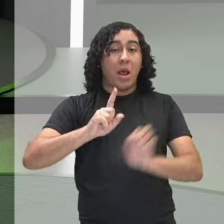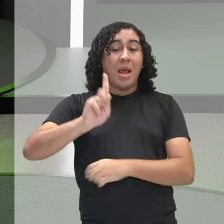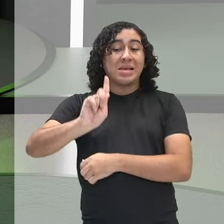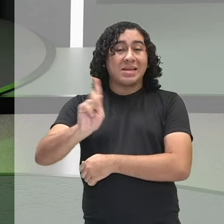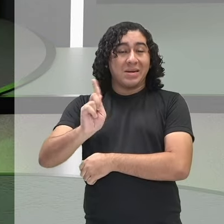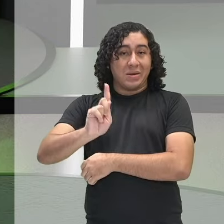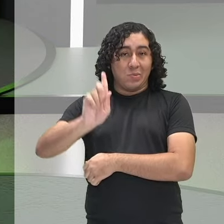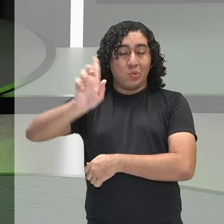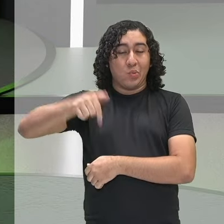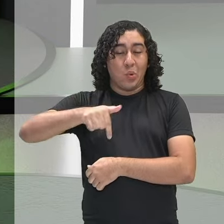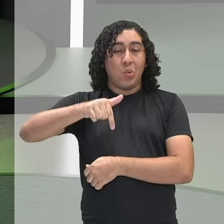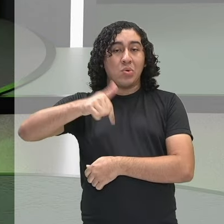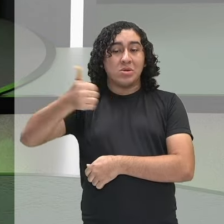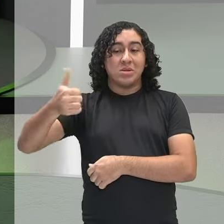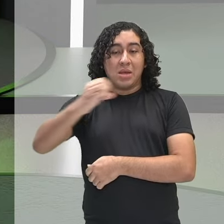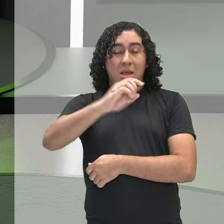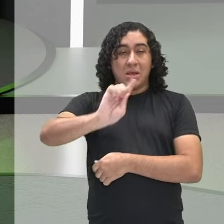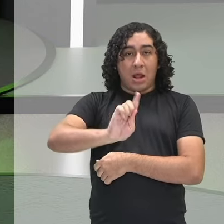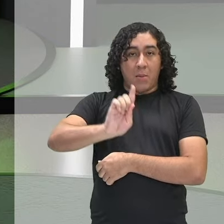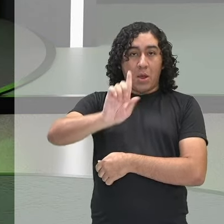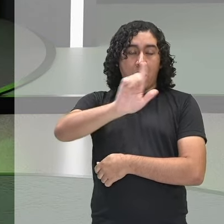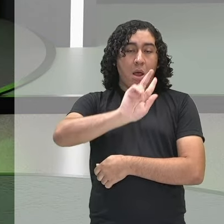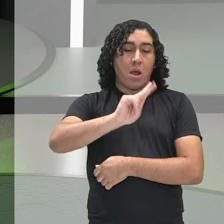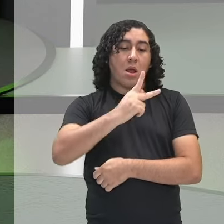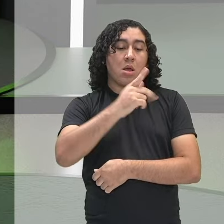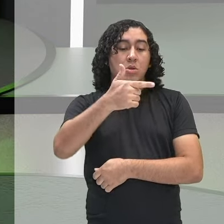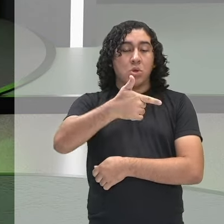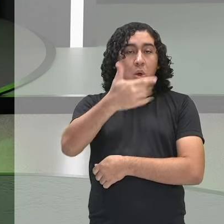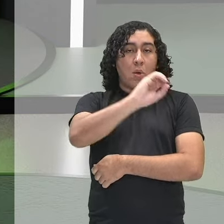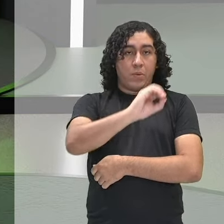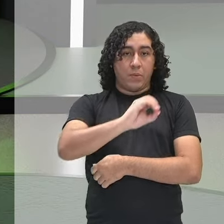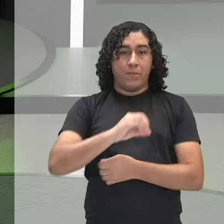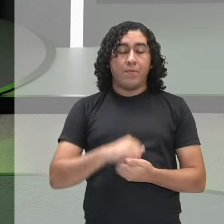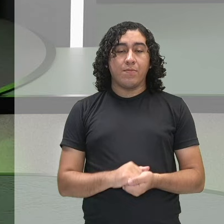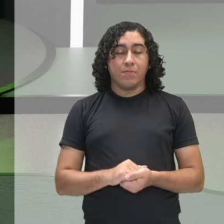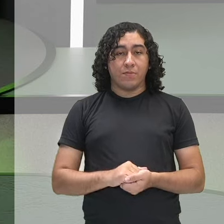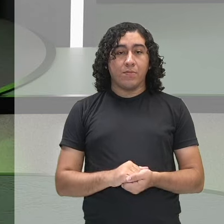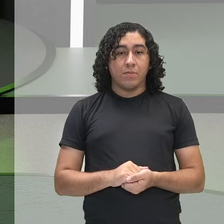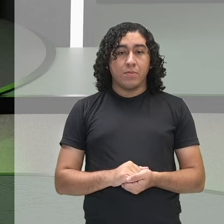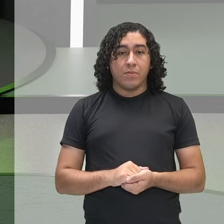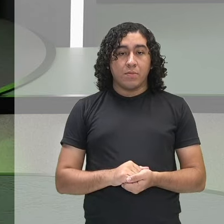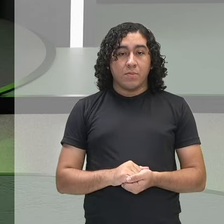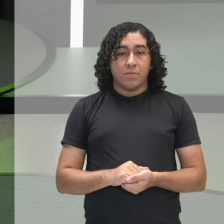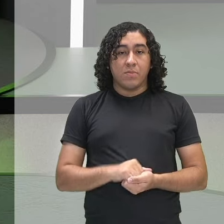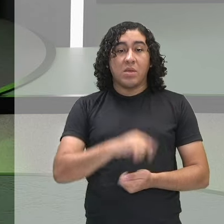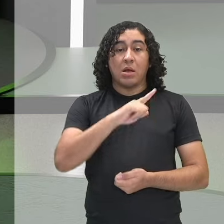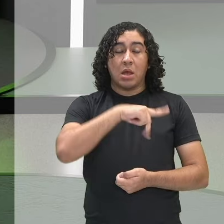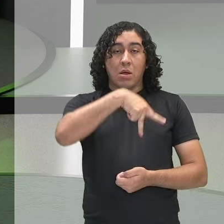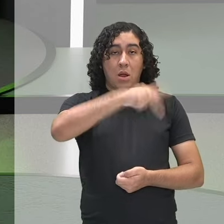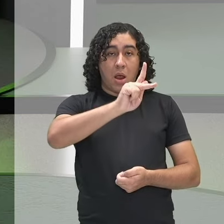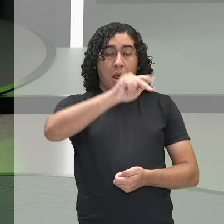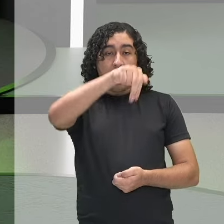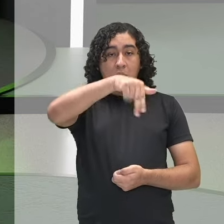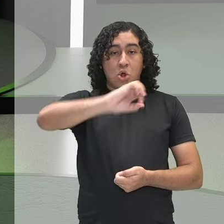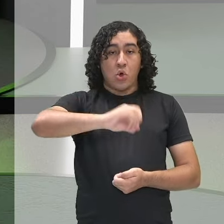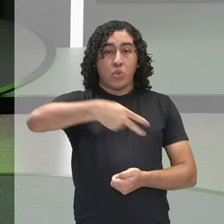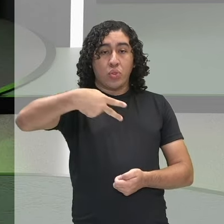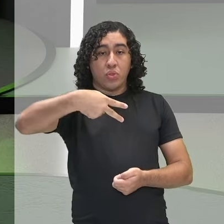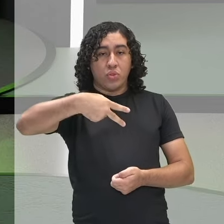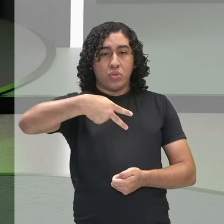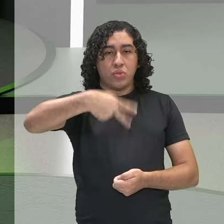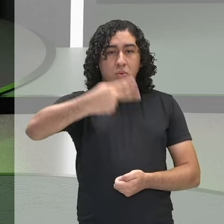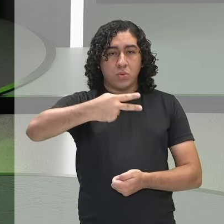por 100 gramas de H2O. Então, a gente tem aqui o nitrato de potássio e lá do lado,